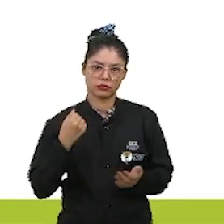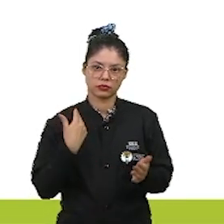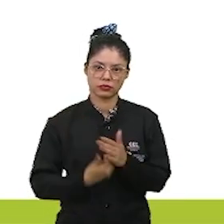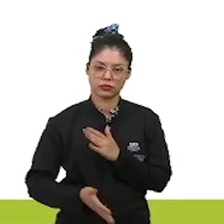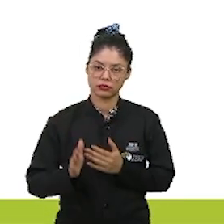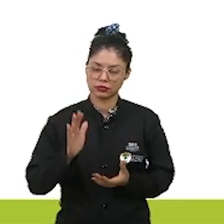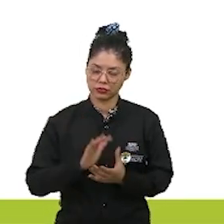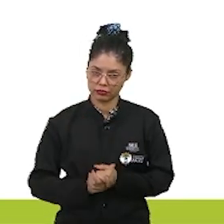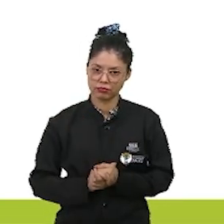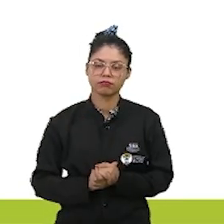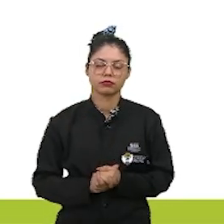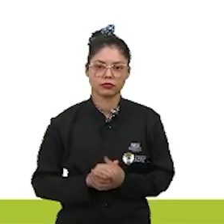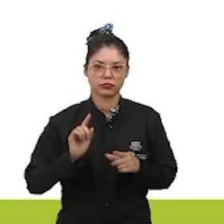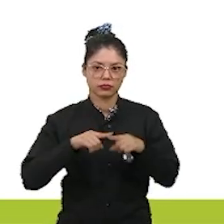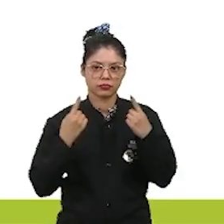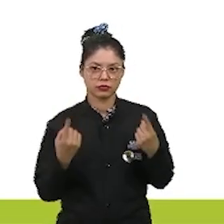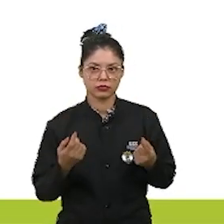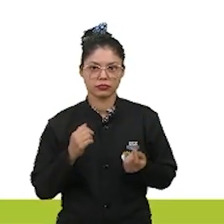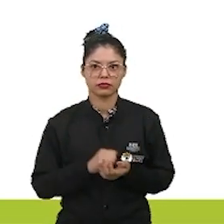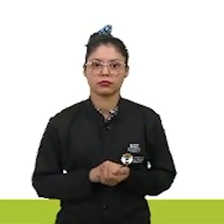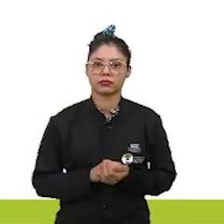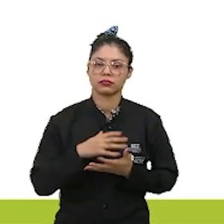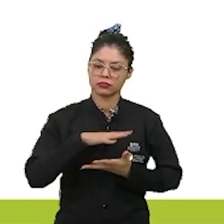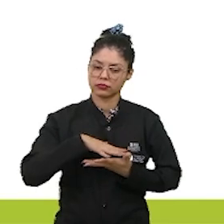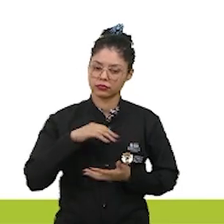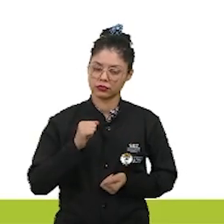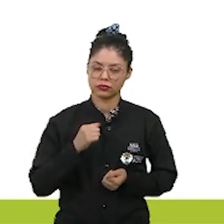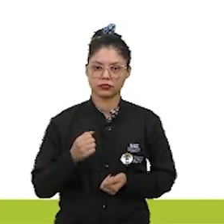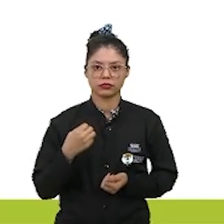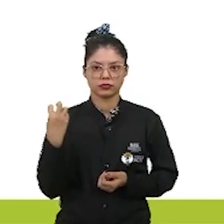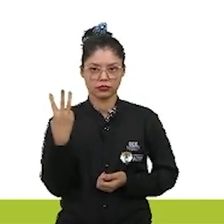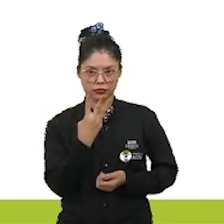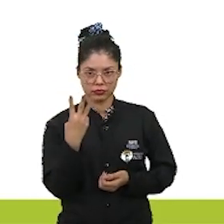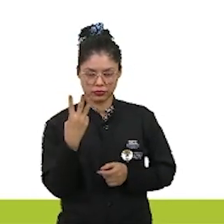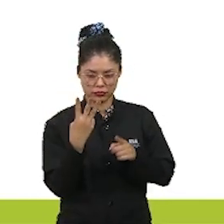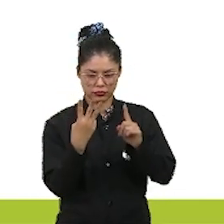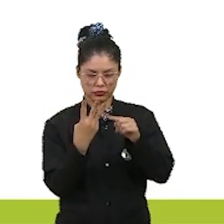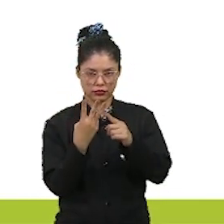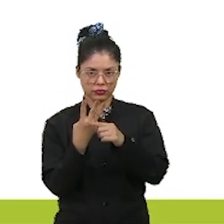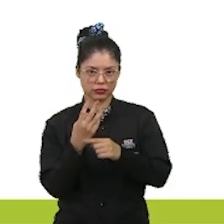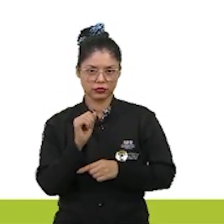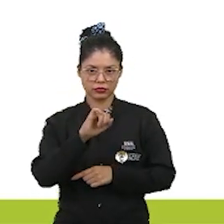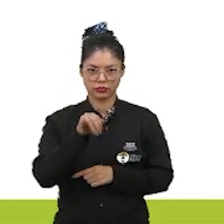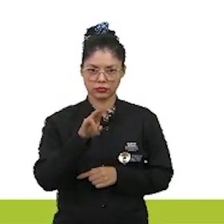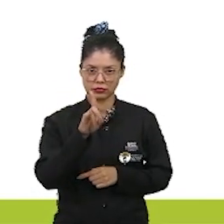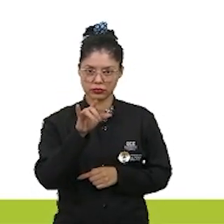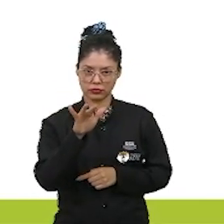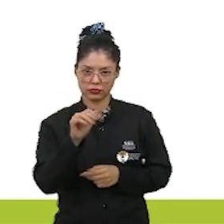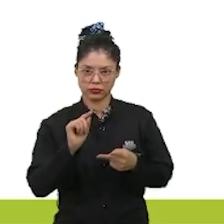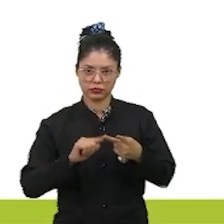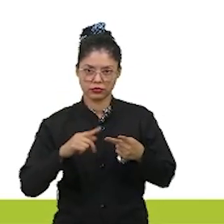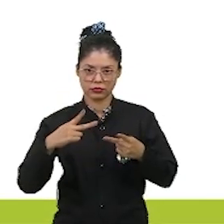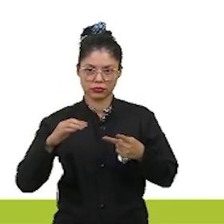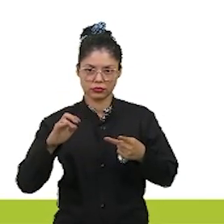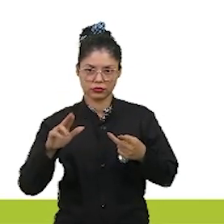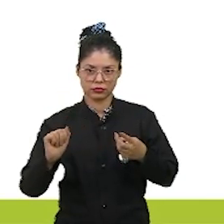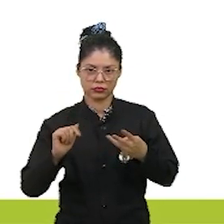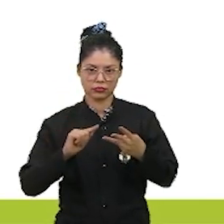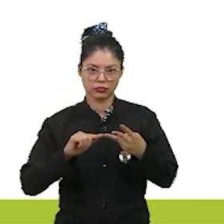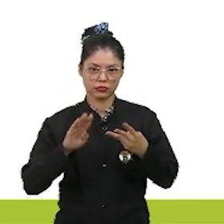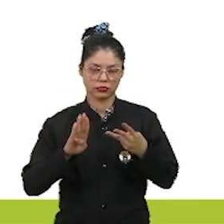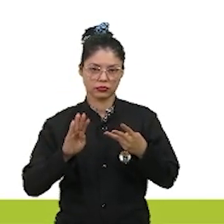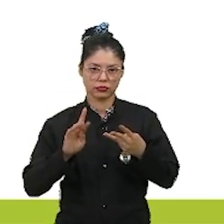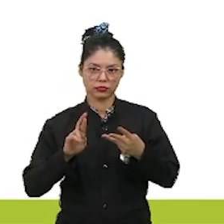marido Pedro, mas salva seus filhos trigêmeos, Julieta, Peppa e